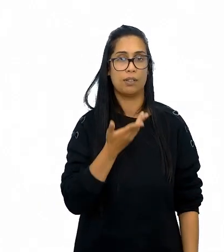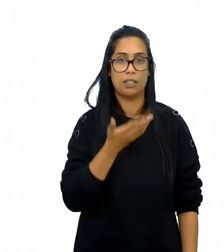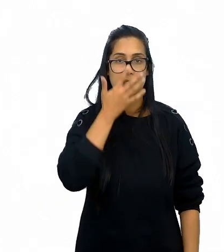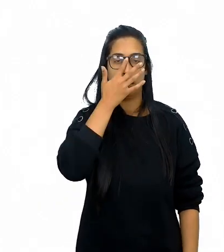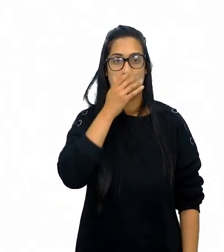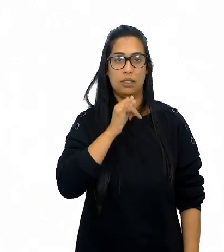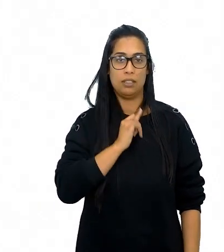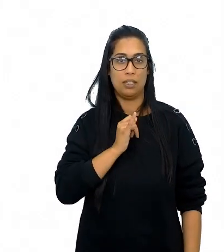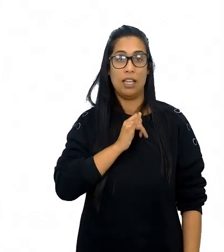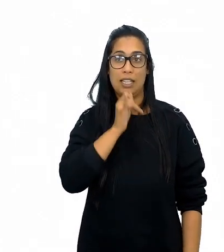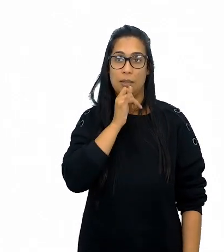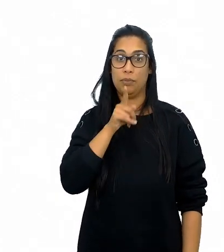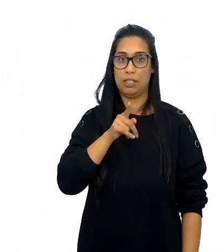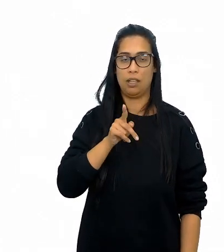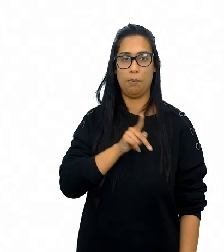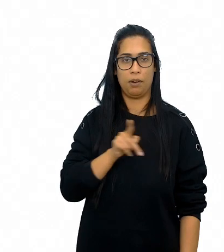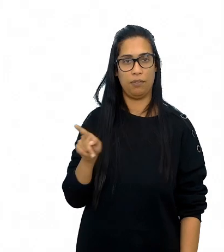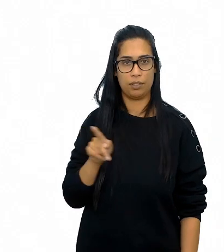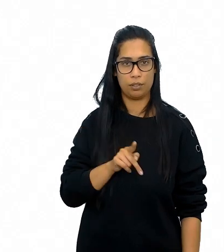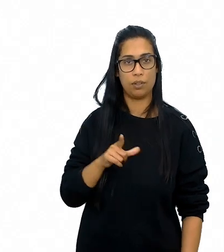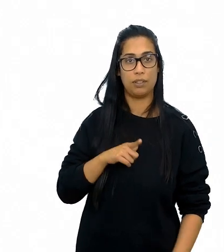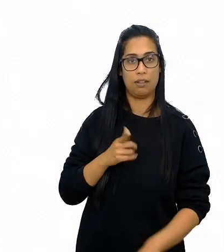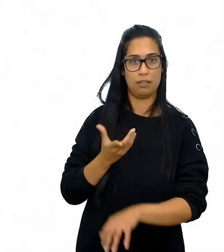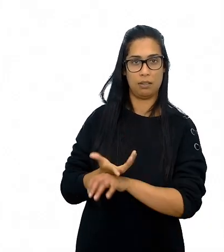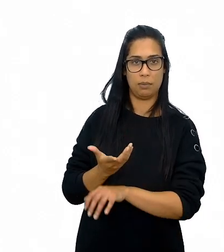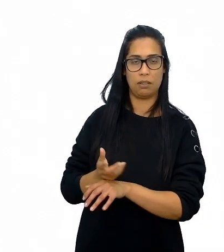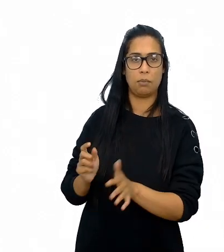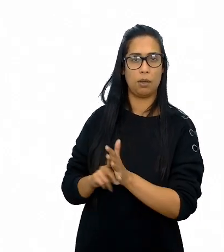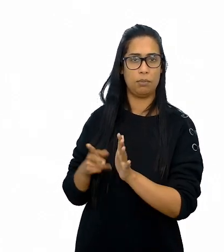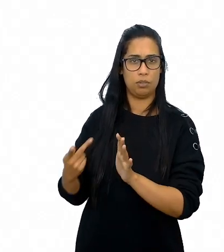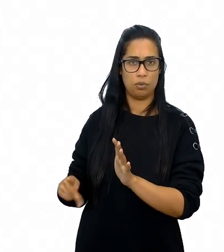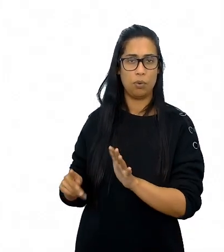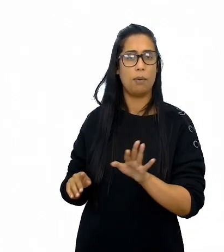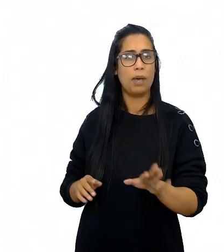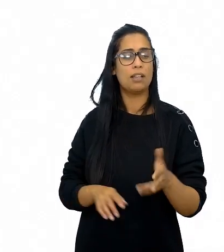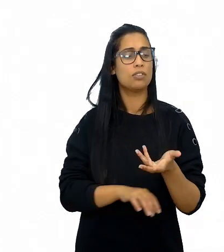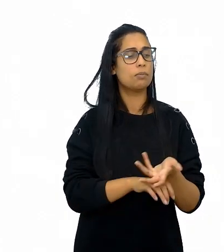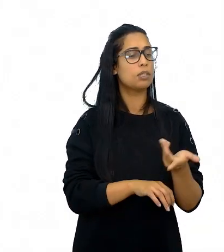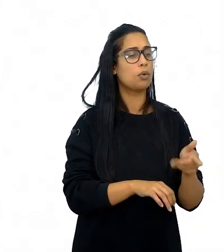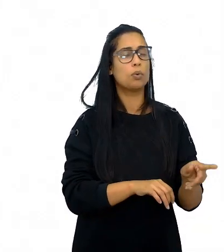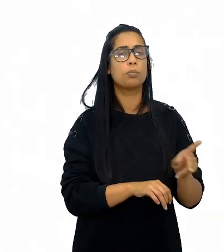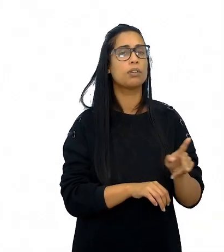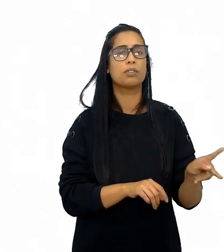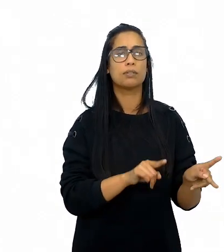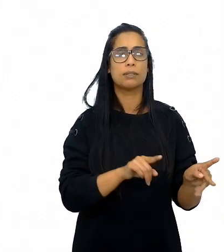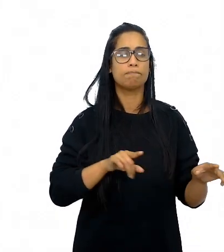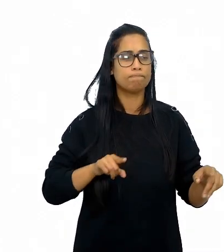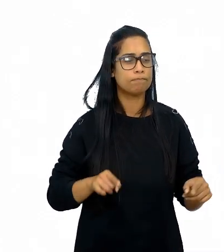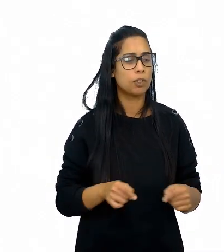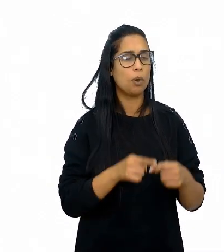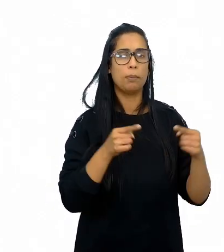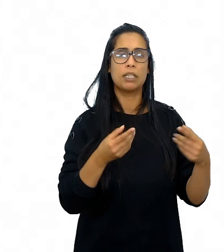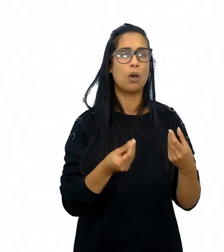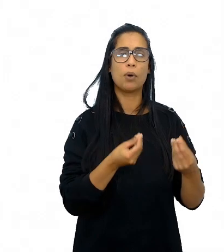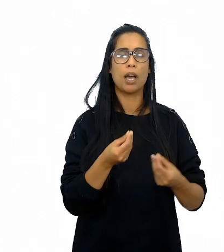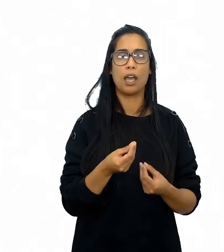de verdade, para que também possam aí desenvolver nas escolas essas formações interdisciplinares, tá?